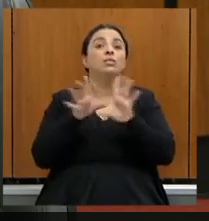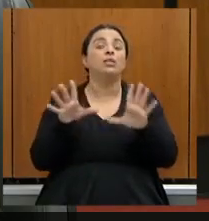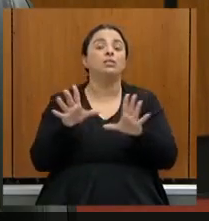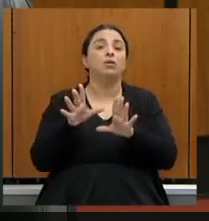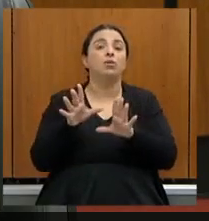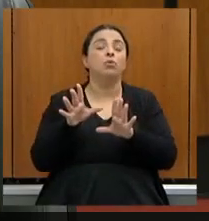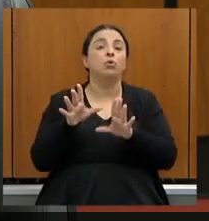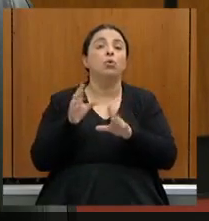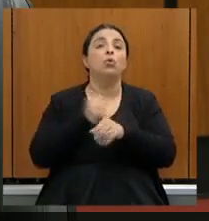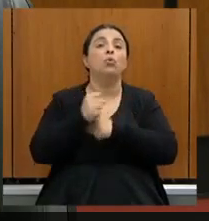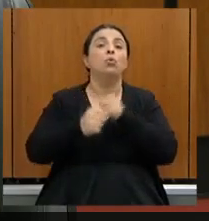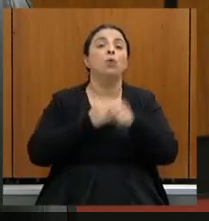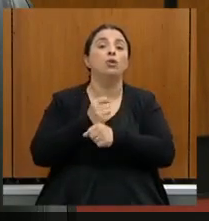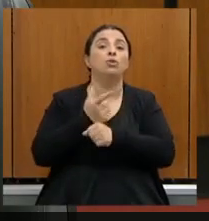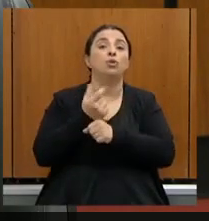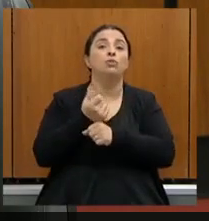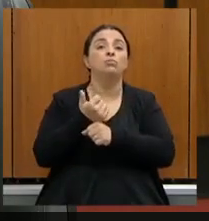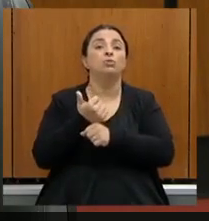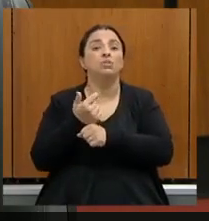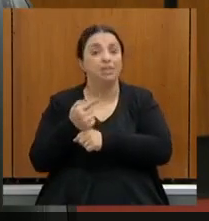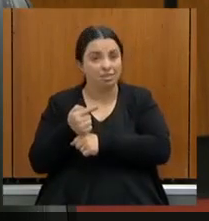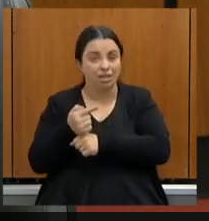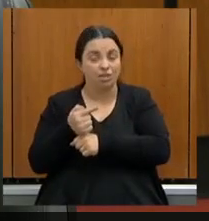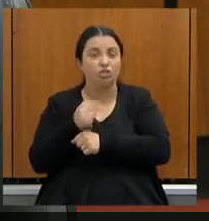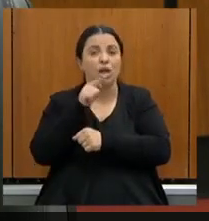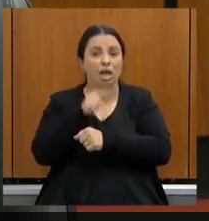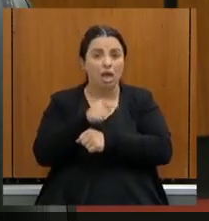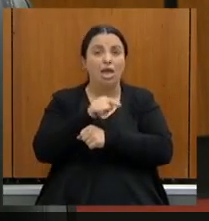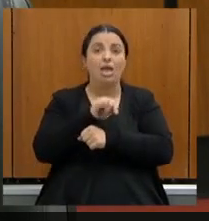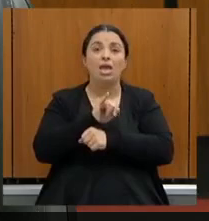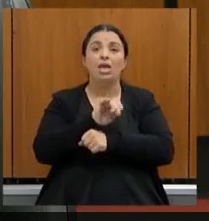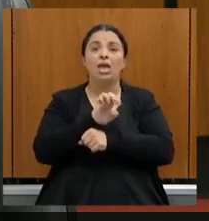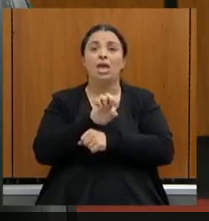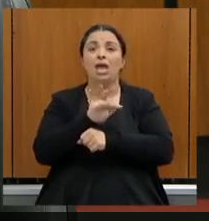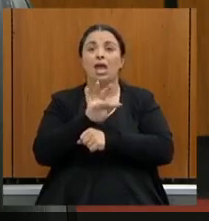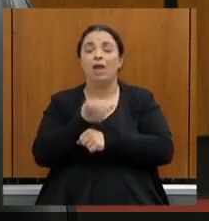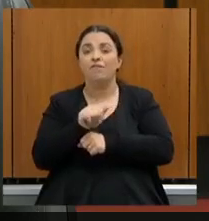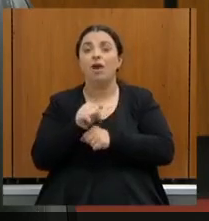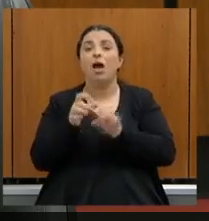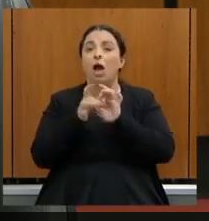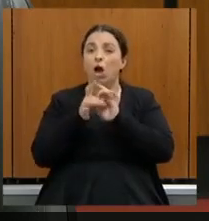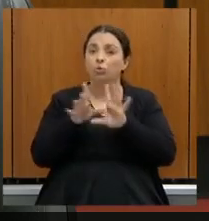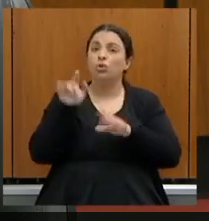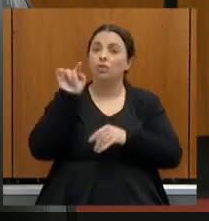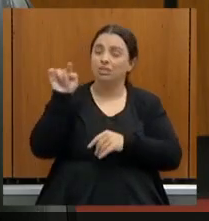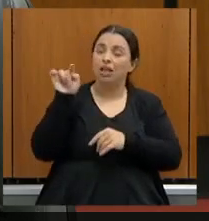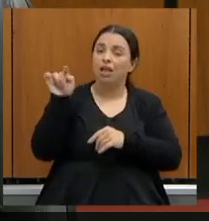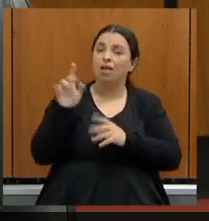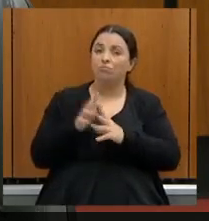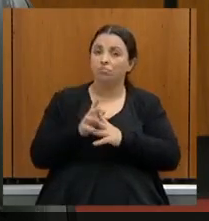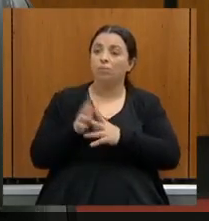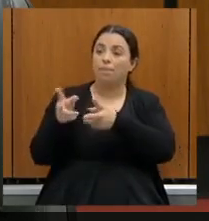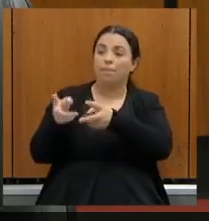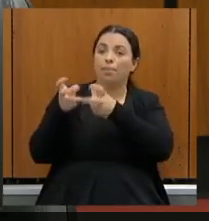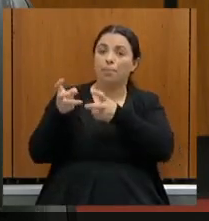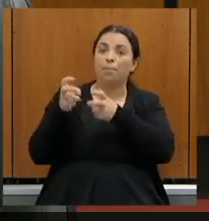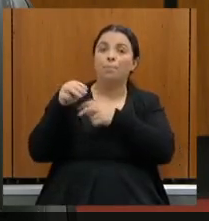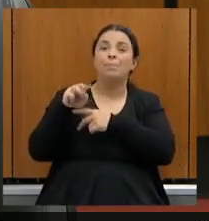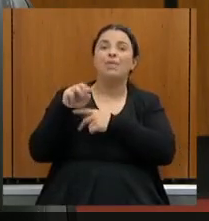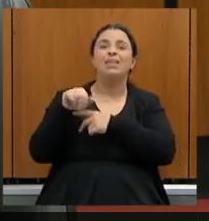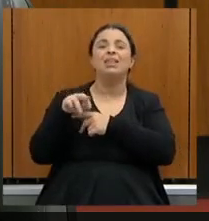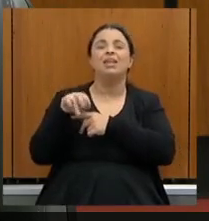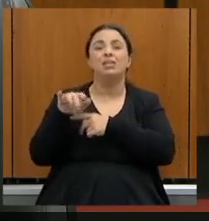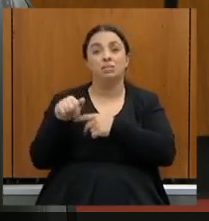onde o IEFA autoriza uma nova mineração próxima ao Pico Belo Horizonte. Então, os